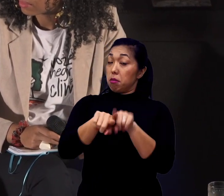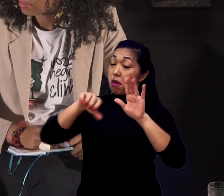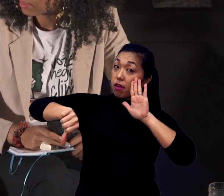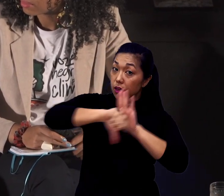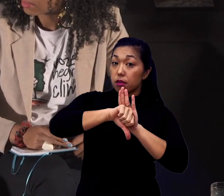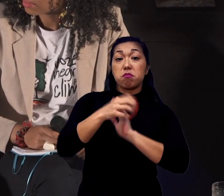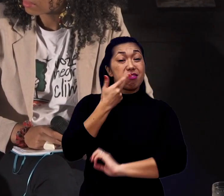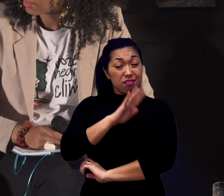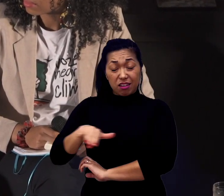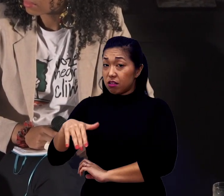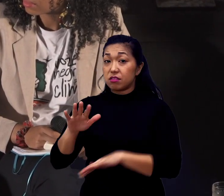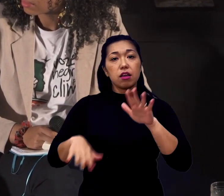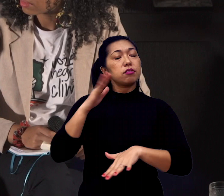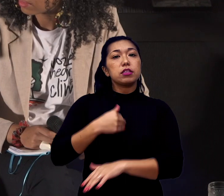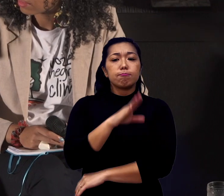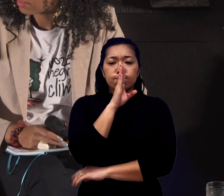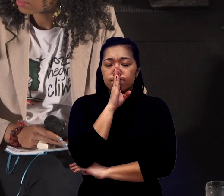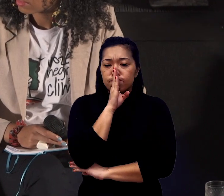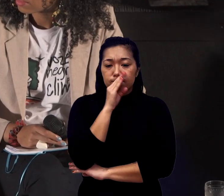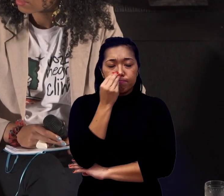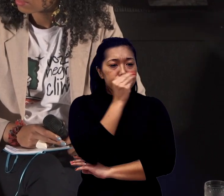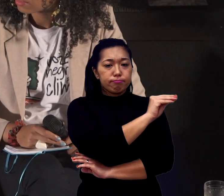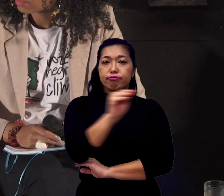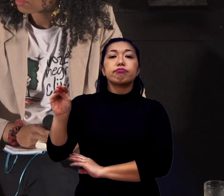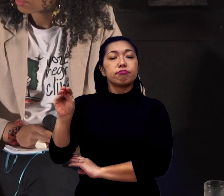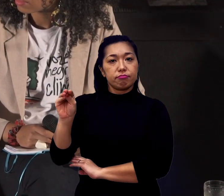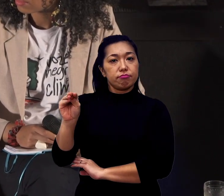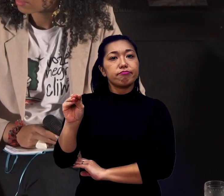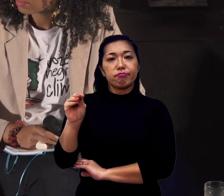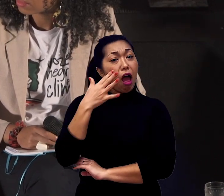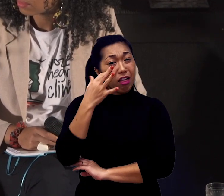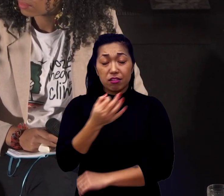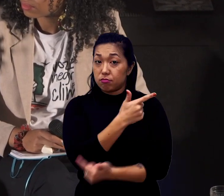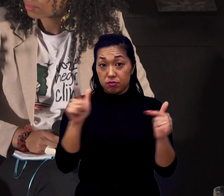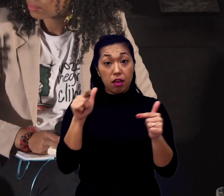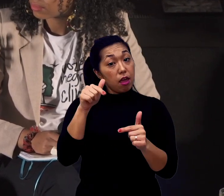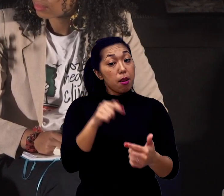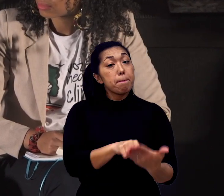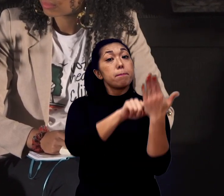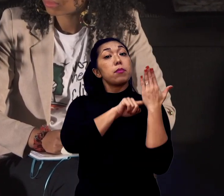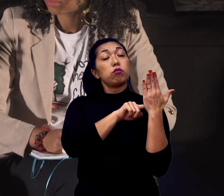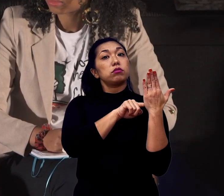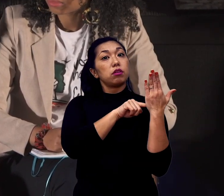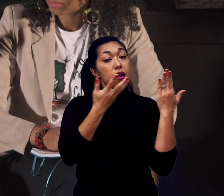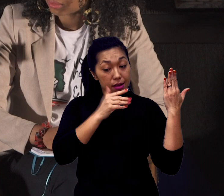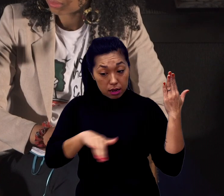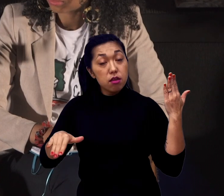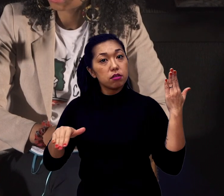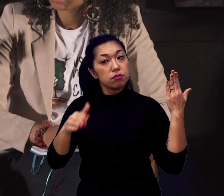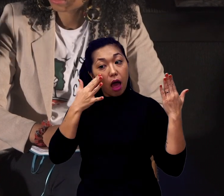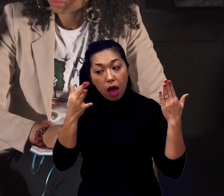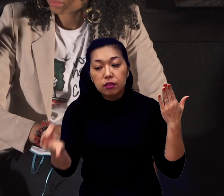traumática, as crianças, muitas vezes, elas não são ouvidas. E o que ele traz para a gente é a importância de escutar as crianças